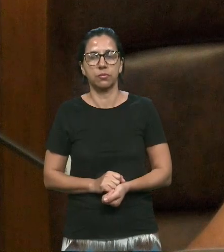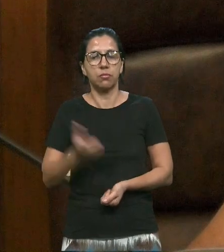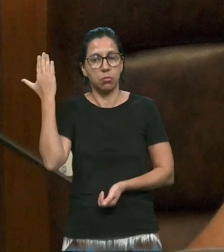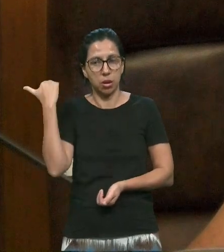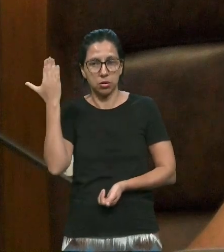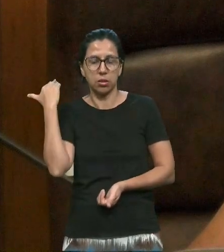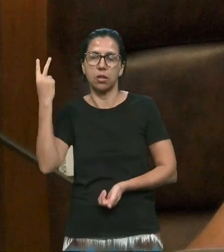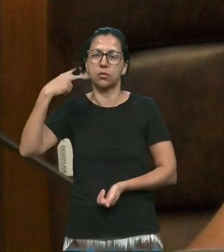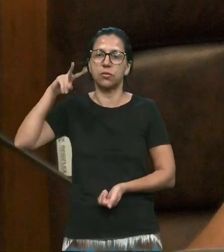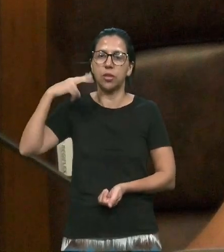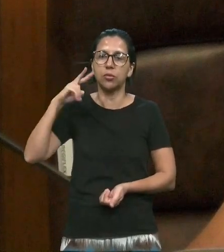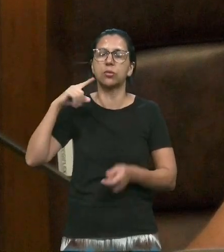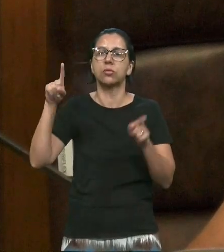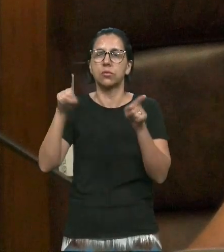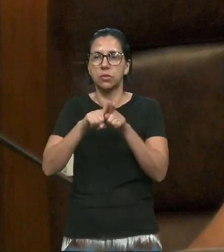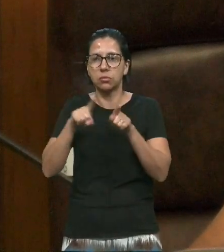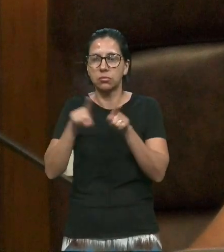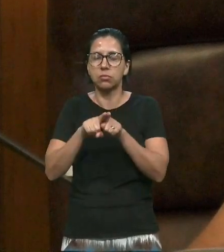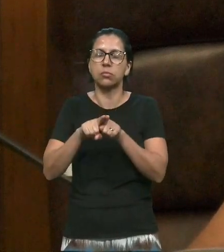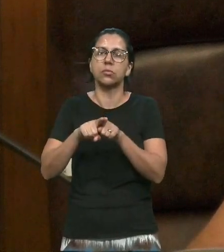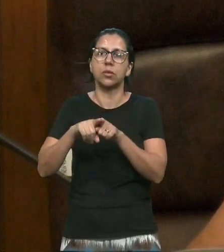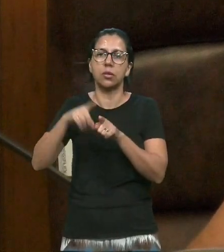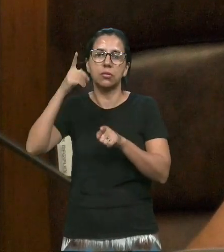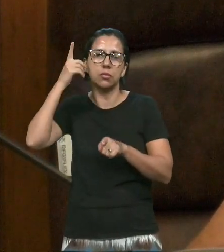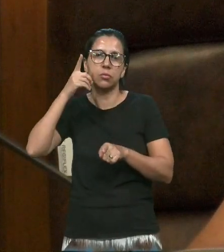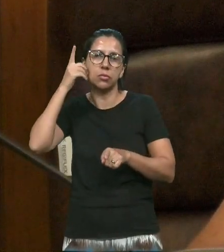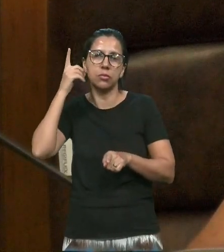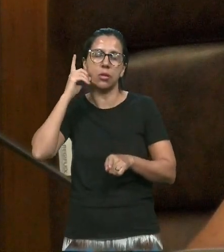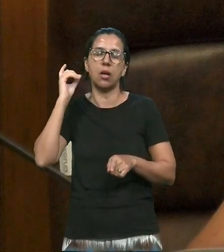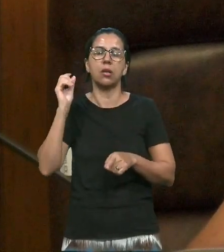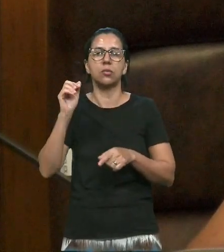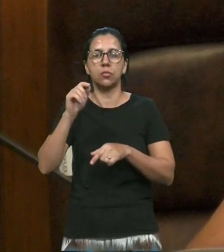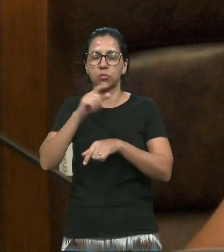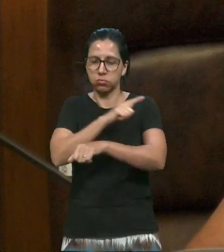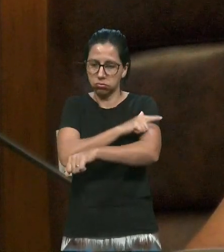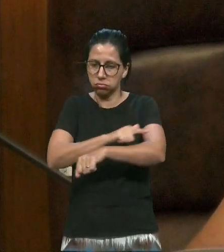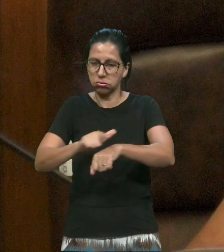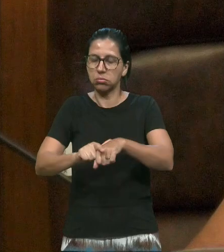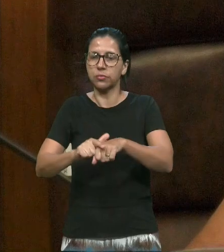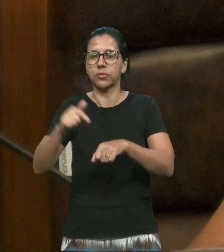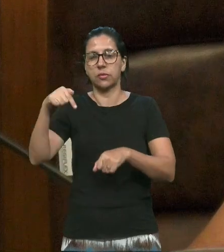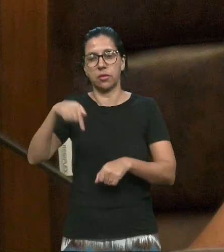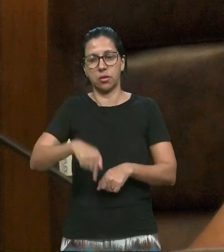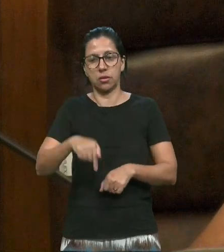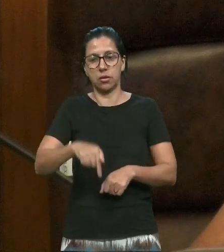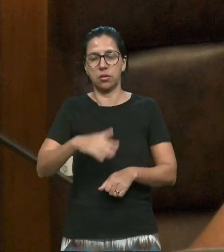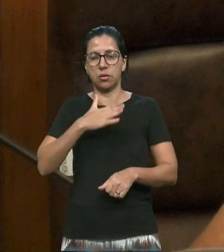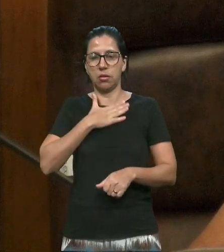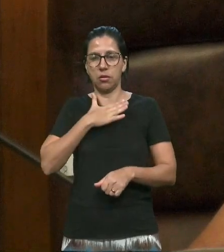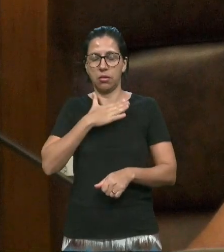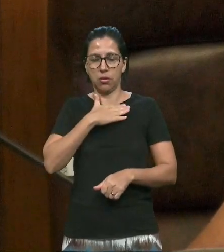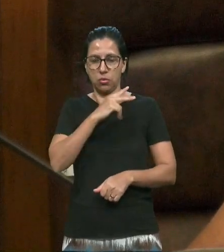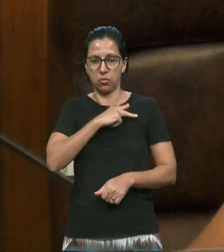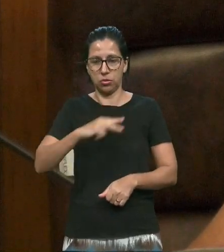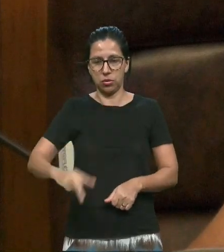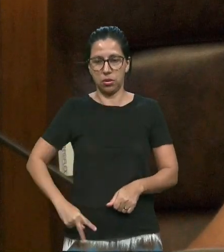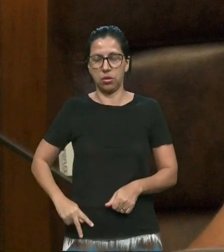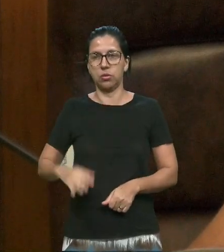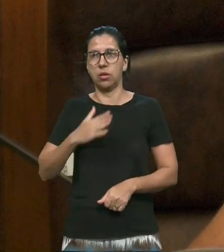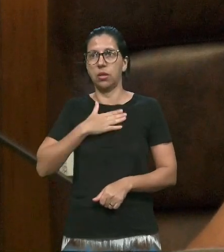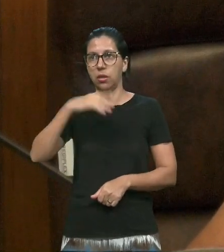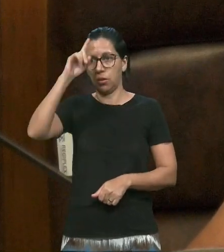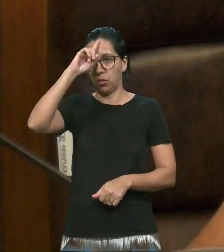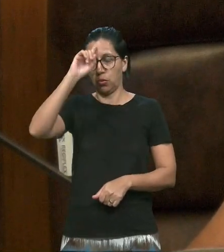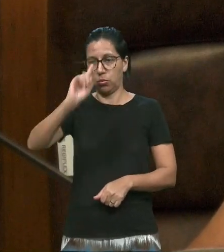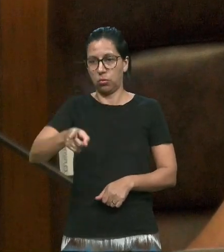vereador dessa casa, foi deputado, tem todo o respeito, mas nessa casa, no momento eu estou presidindo aqui, quem manda sou eu. Eu não